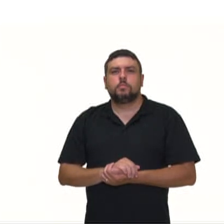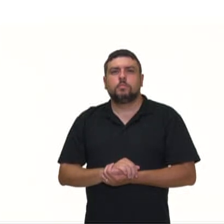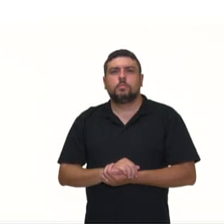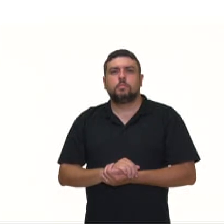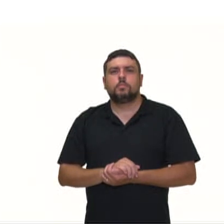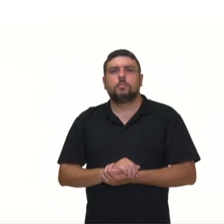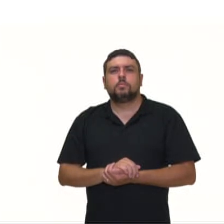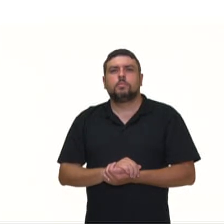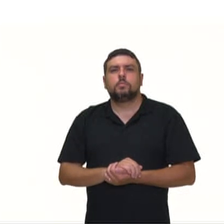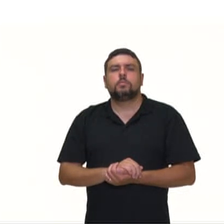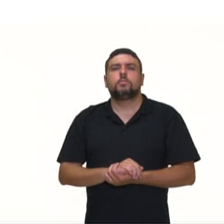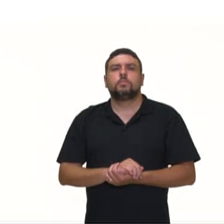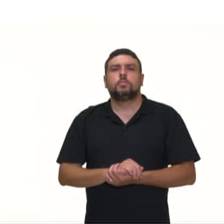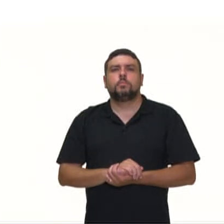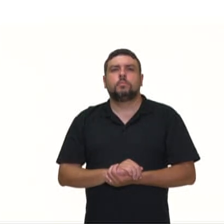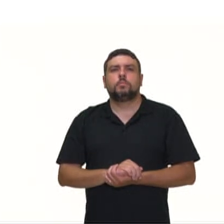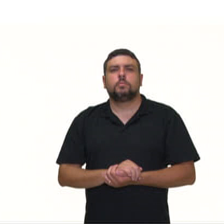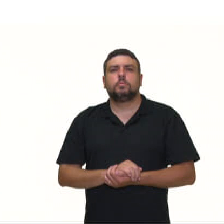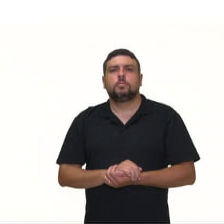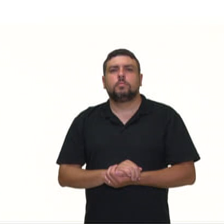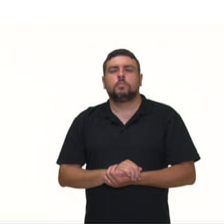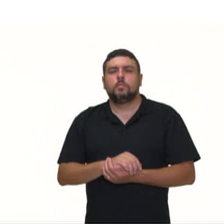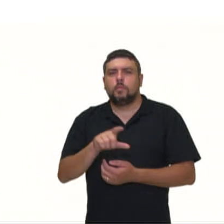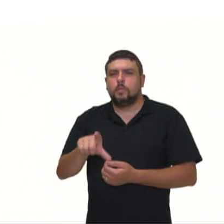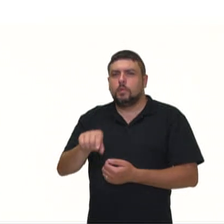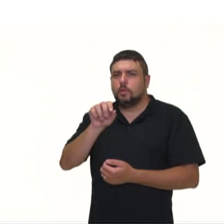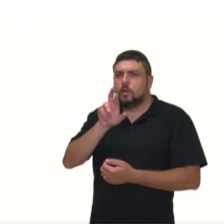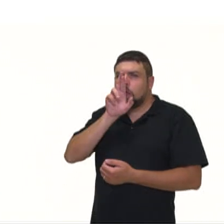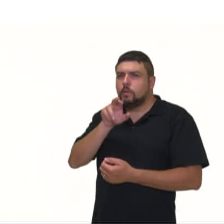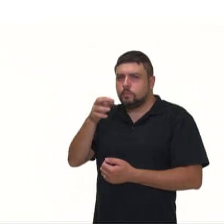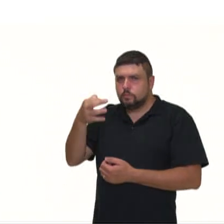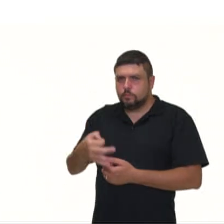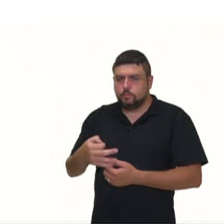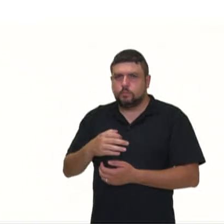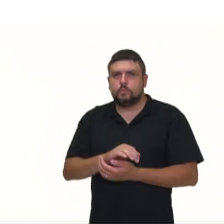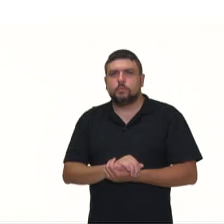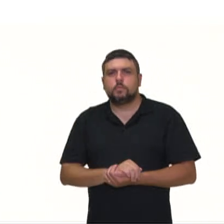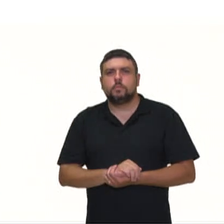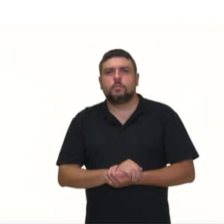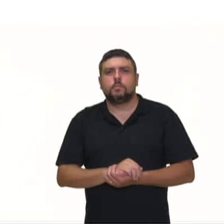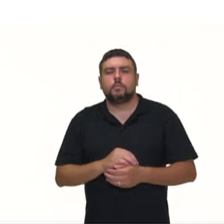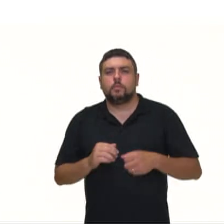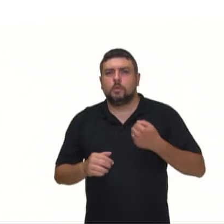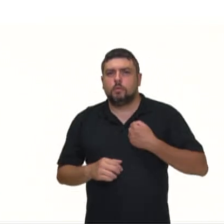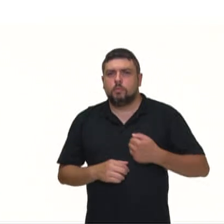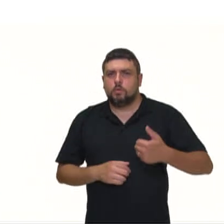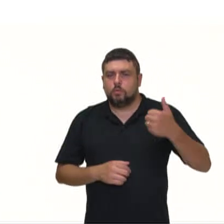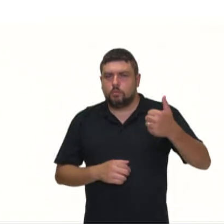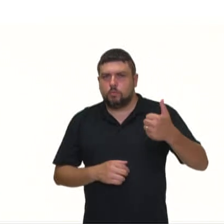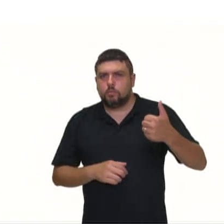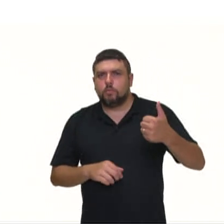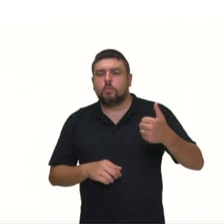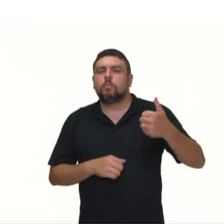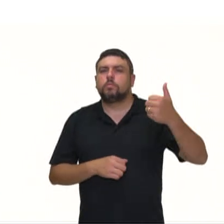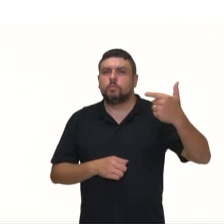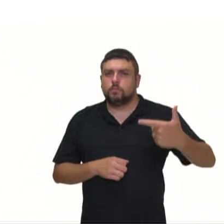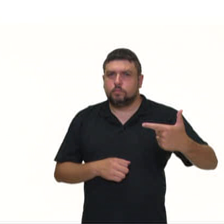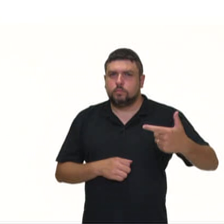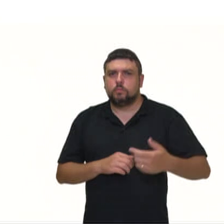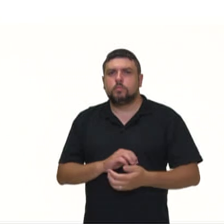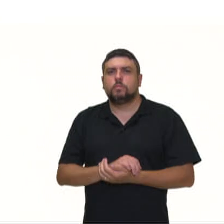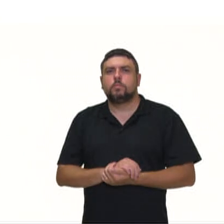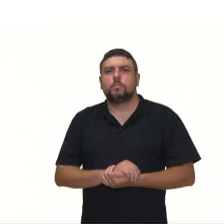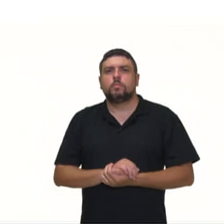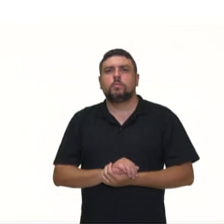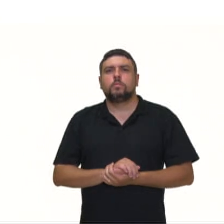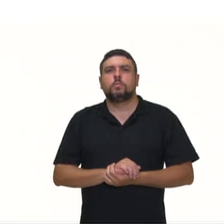tá? Choose the right alternative. Escolha a alternativa correta. Então, eu tenho aqui a pergunta 1 e a pergunta 2. Number